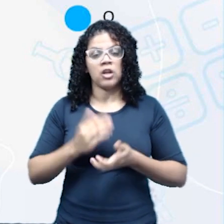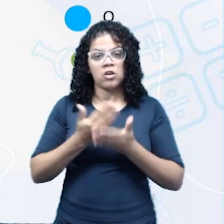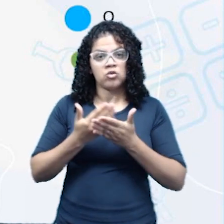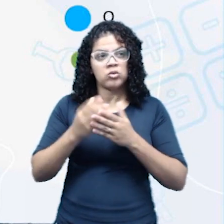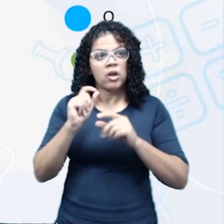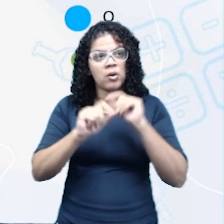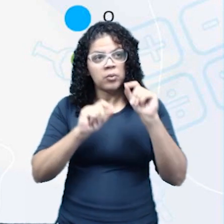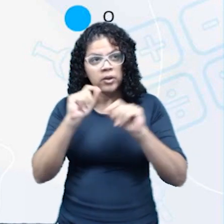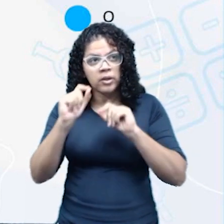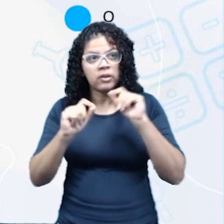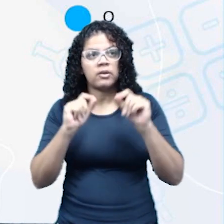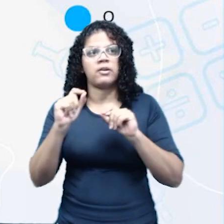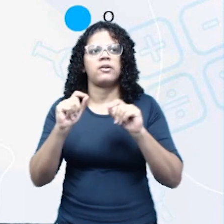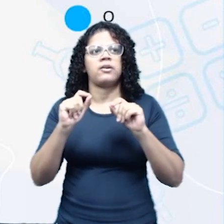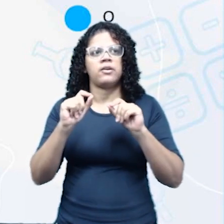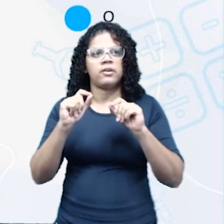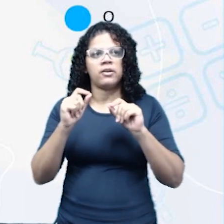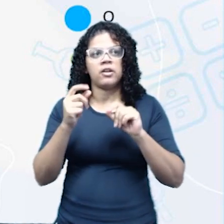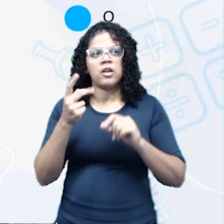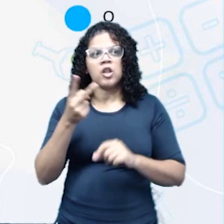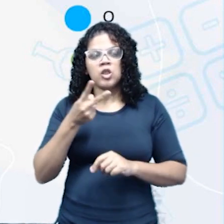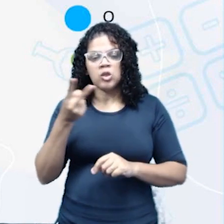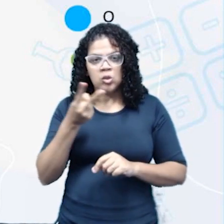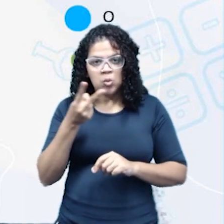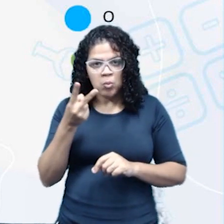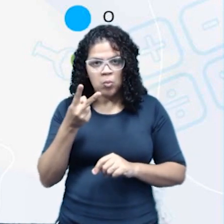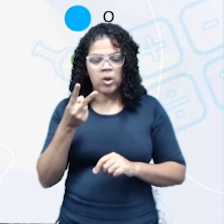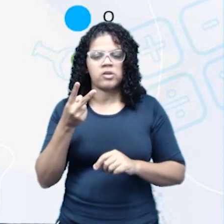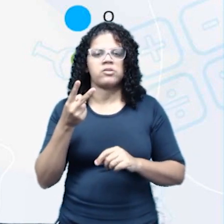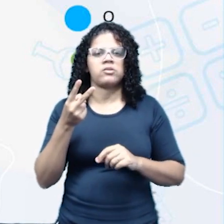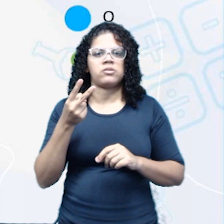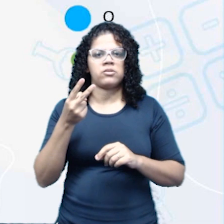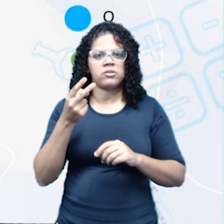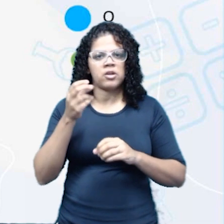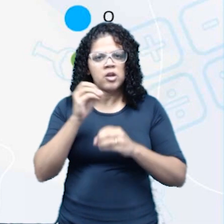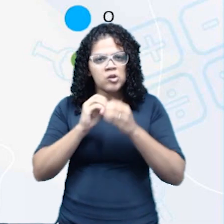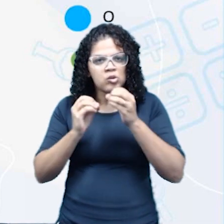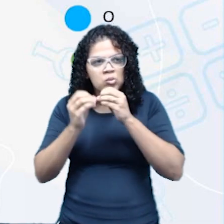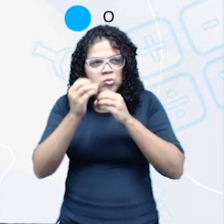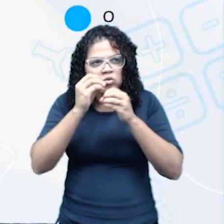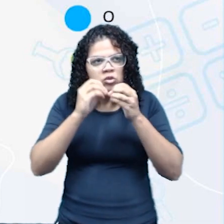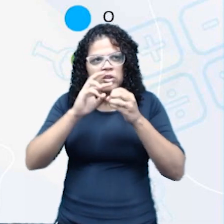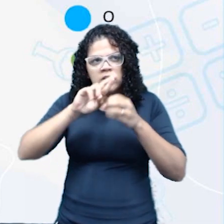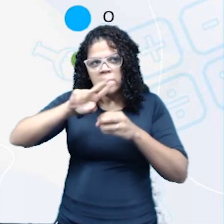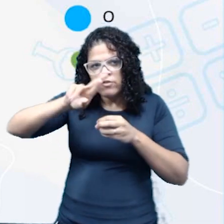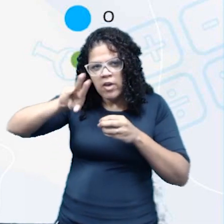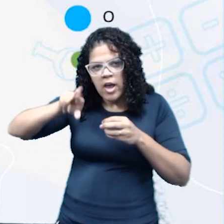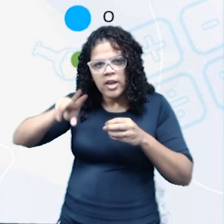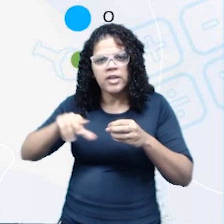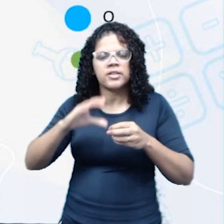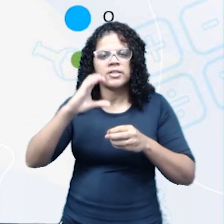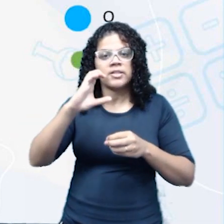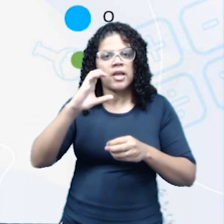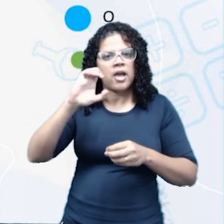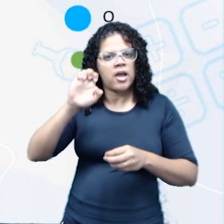Aqui eu trouxe para vocês duas substâncias diferentes, que são a celulose,